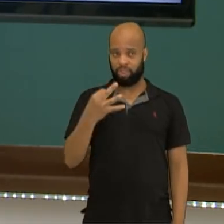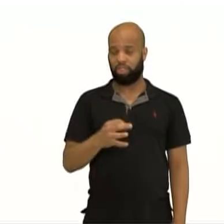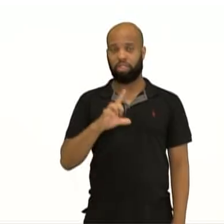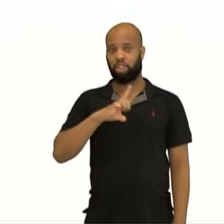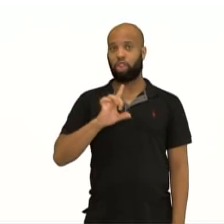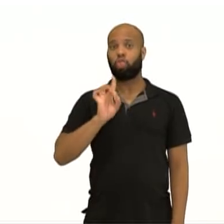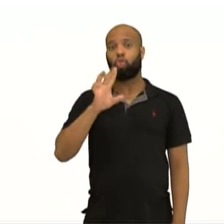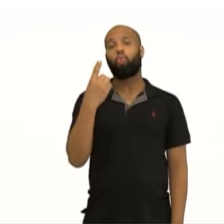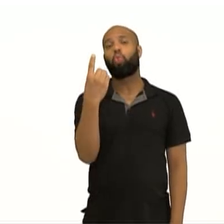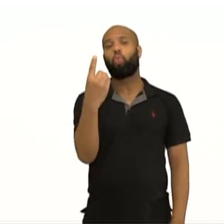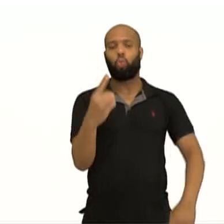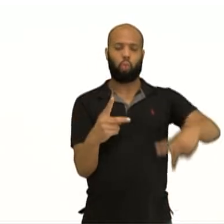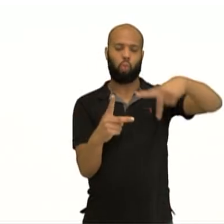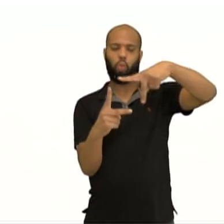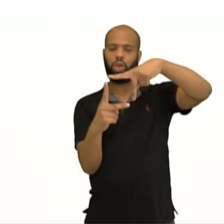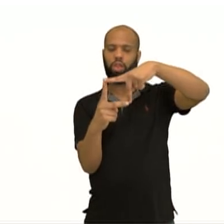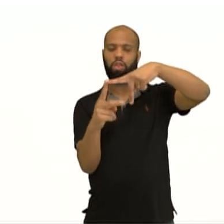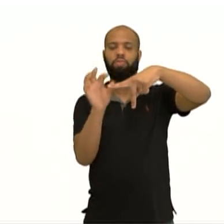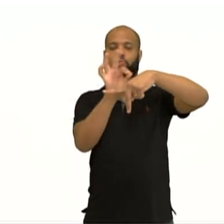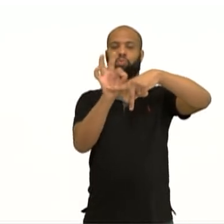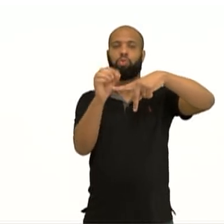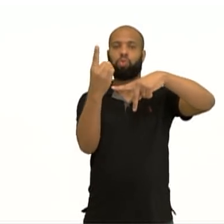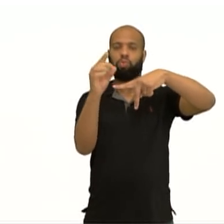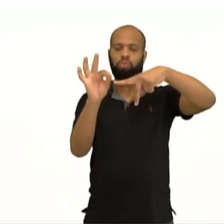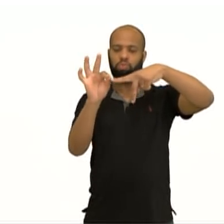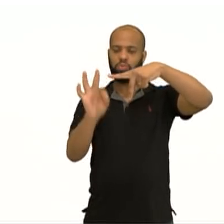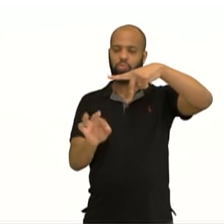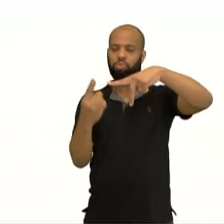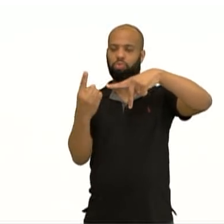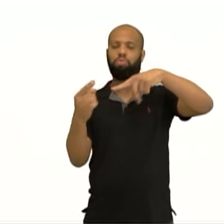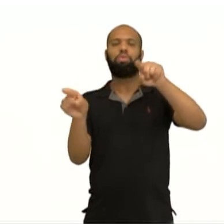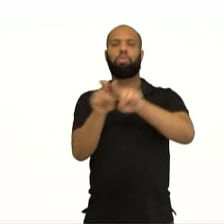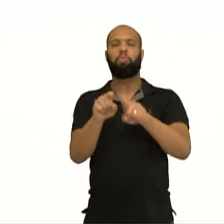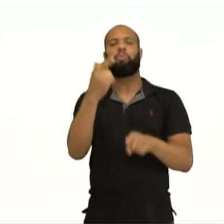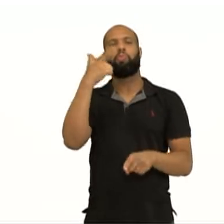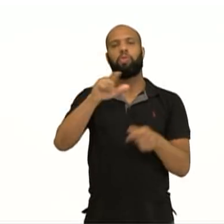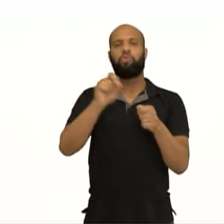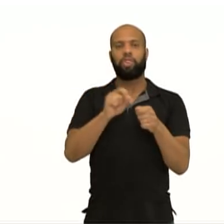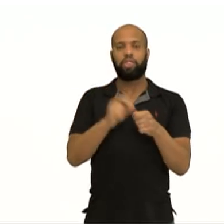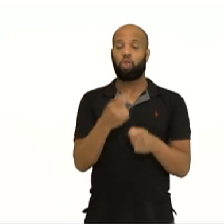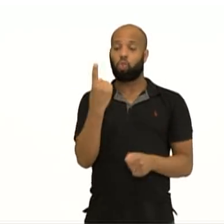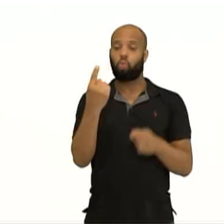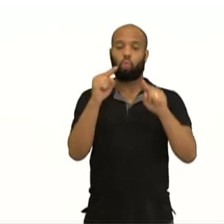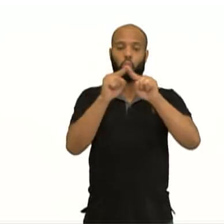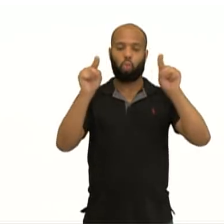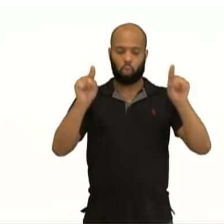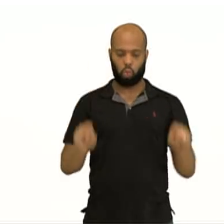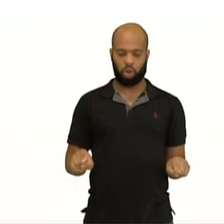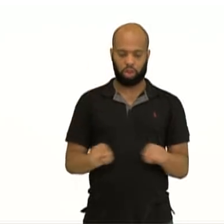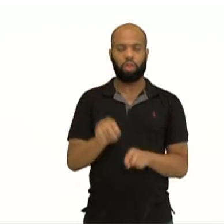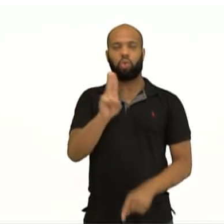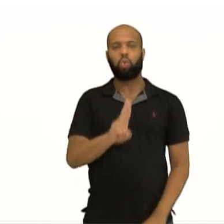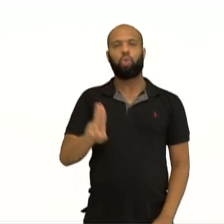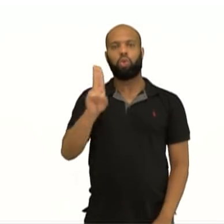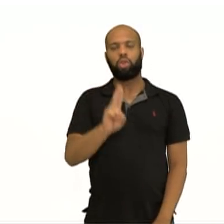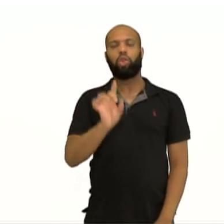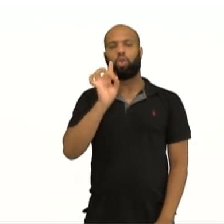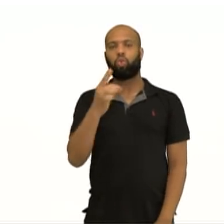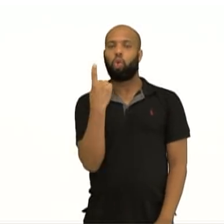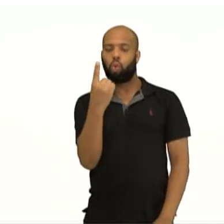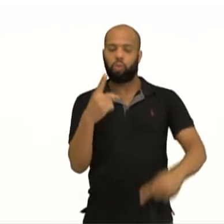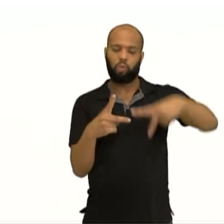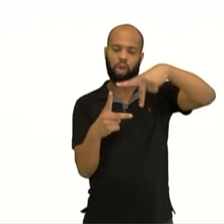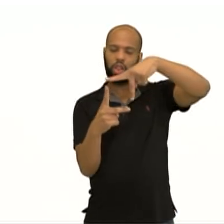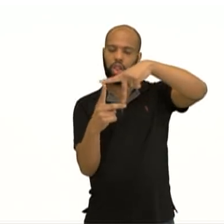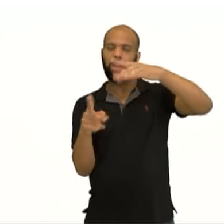quadradinho só, ou seja, de 1 por 1, certo? Então, eu consigo formar um quadradinho usando um quadrado apenas